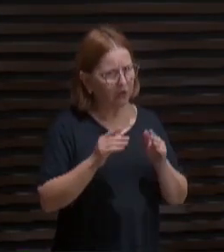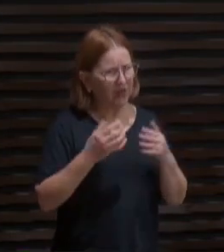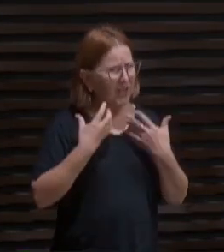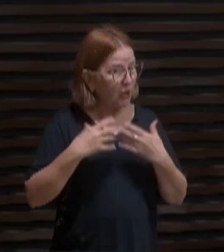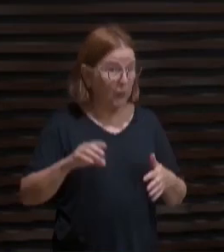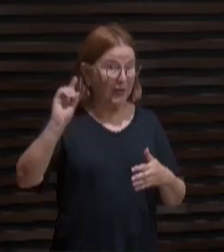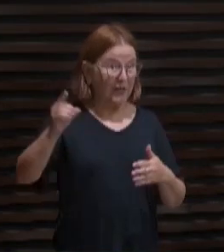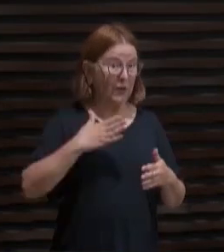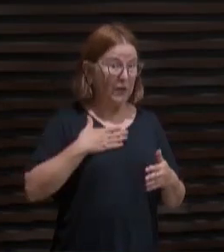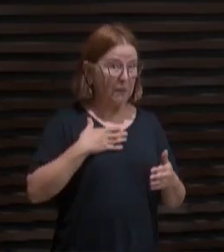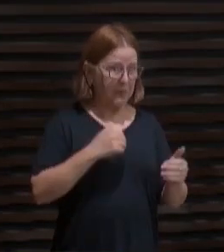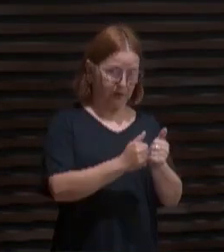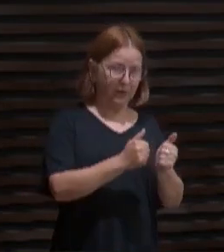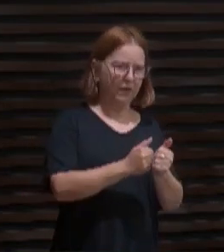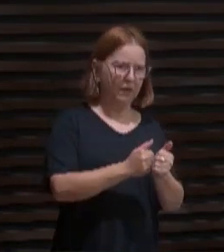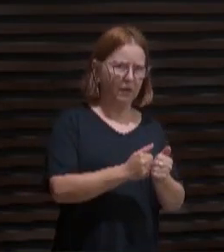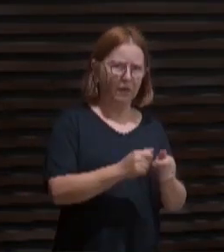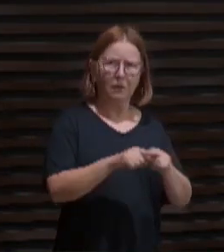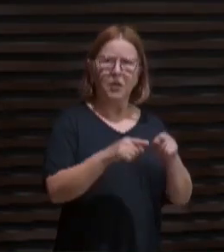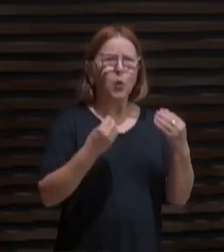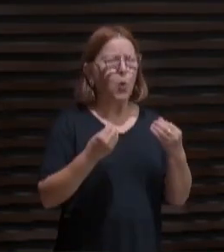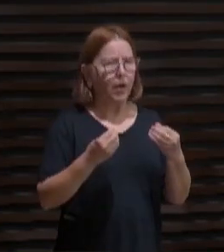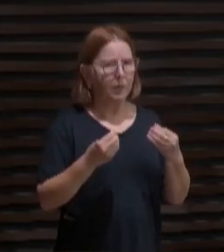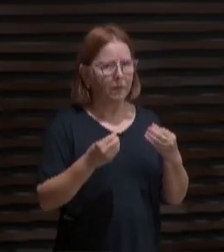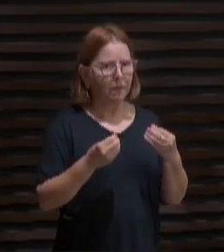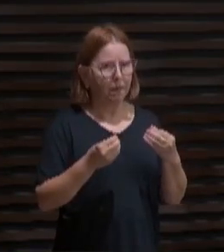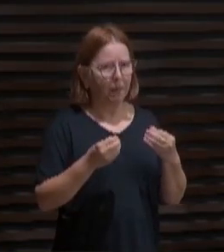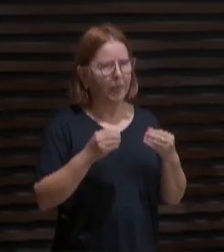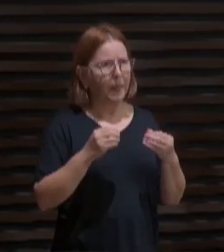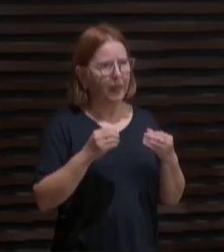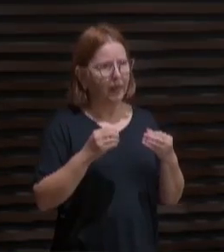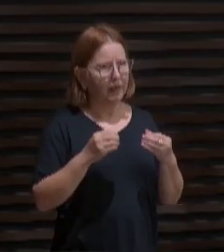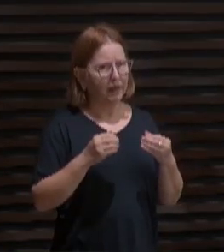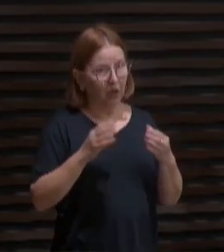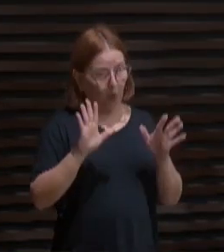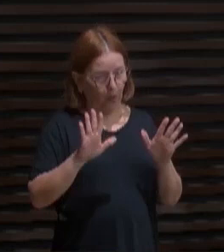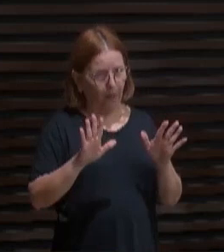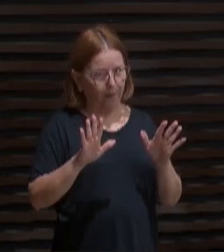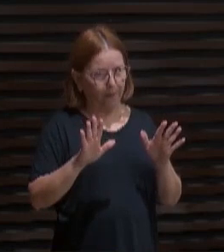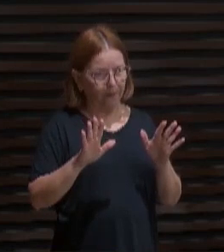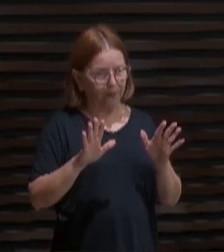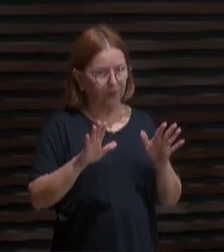Muda, como é que o senhor quer? Vê como é que você pode mudar essa conversa aqui, Deus te acompanhe.